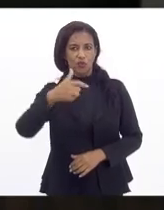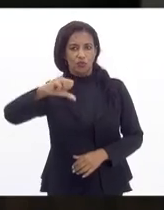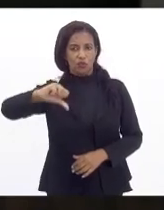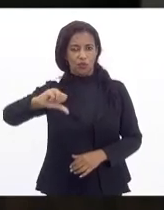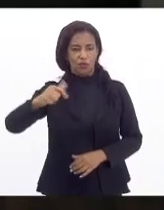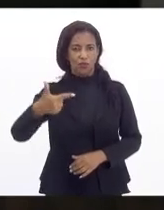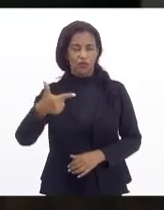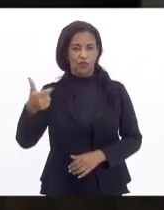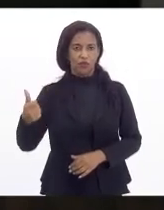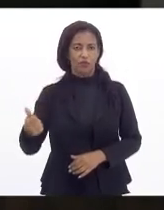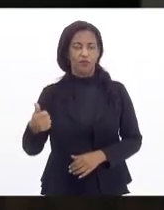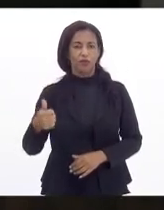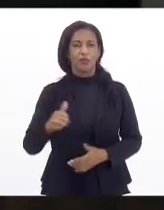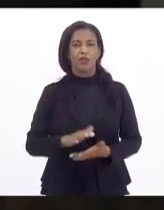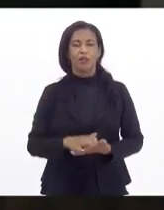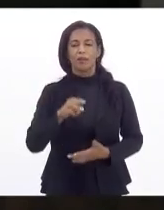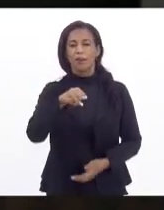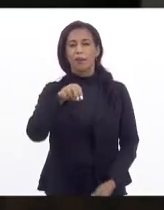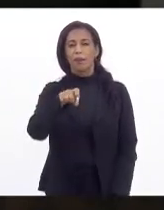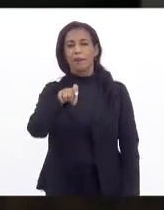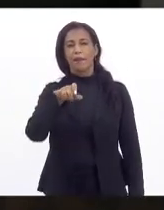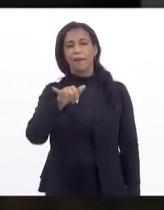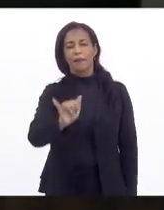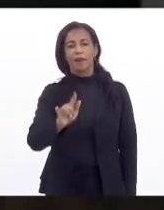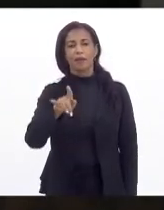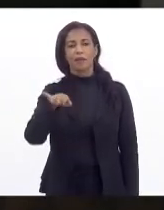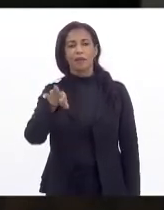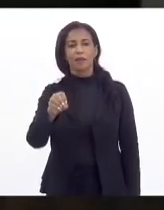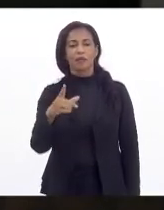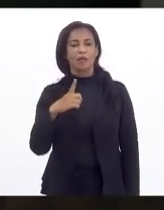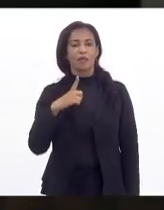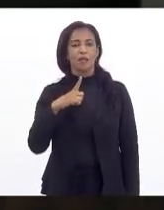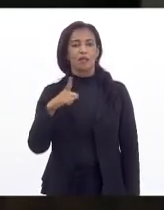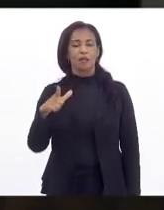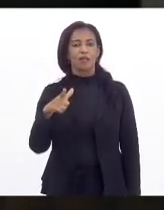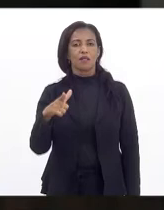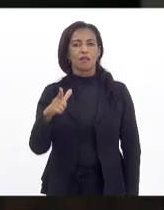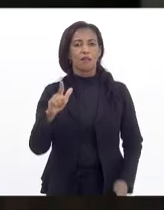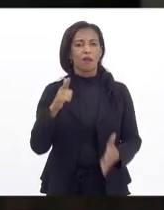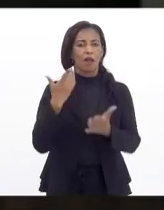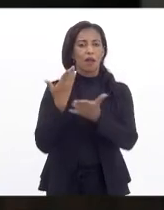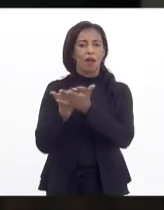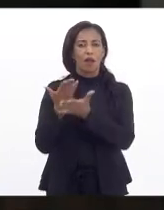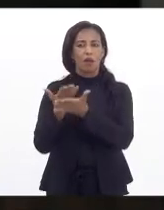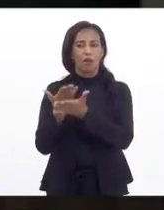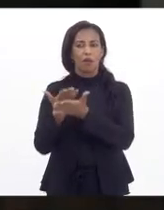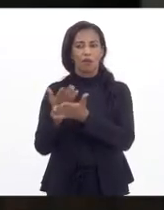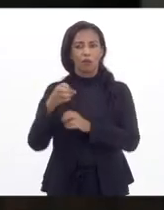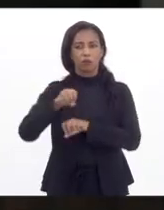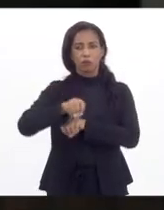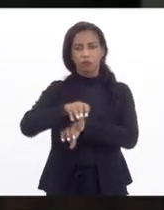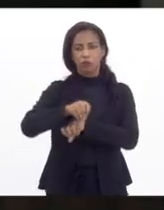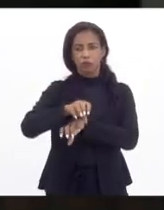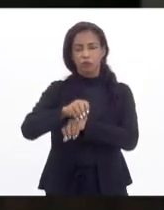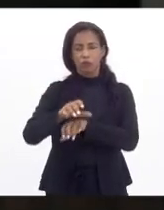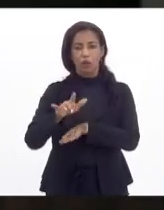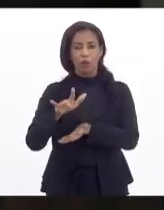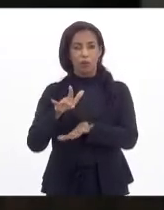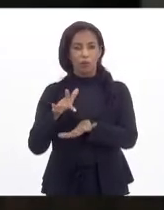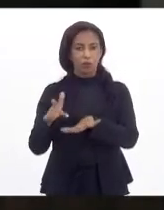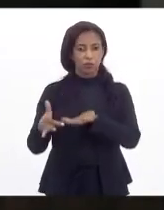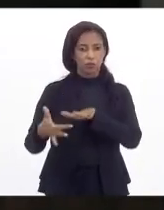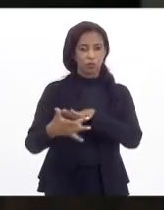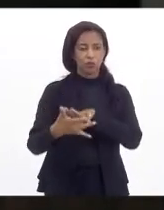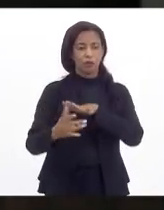3829 de 21, de autoria do deputado Max Lemos, que dispõe sobre o armazenamento das aulas disponibilizadas em meios digitais